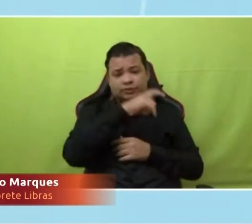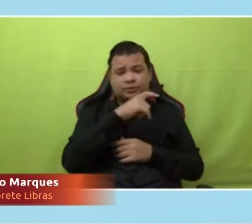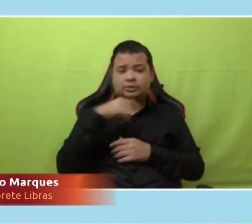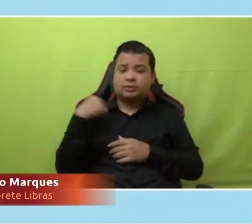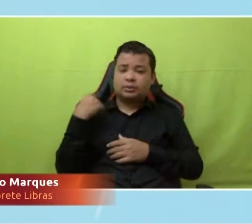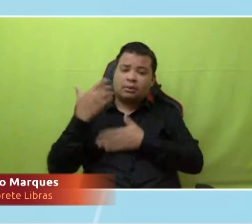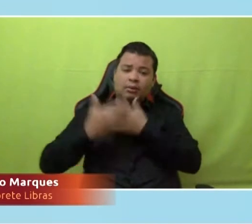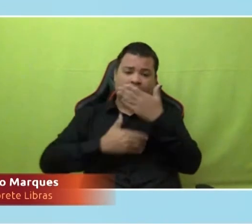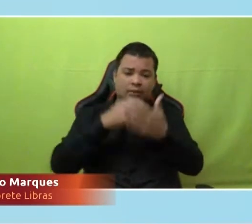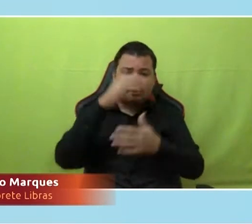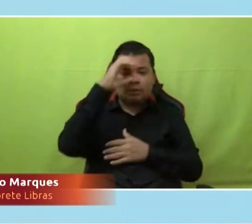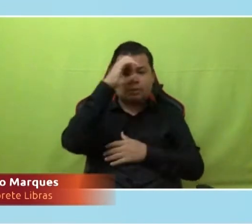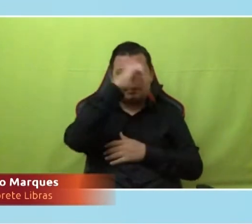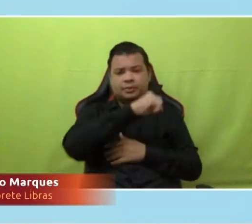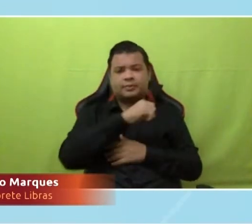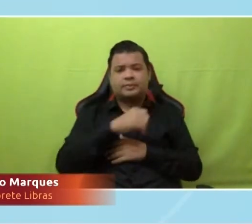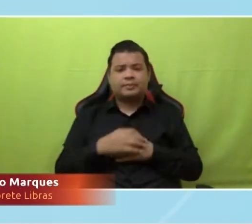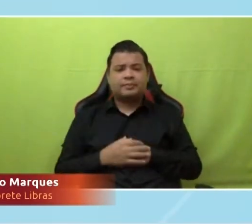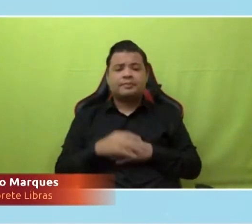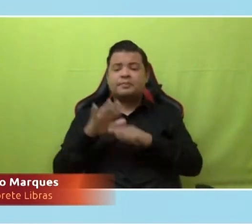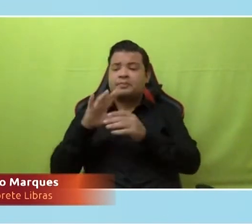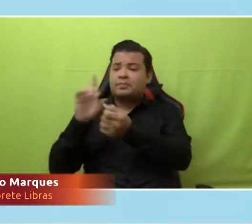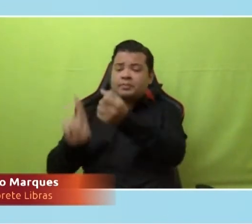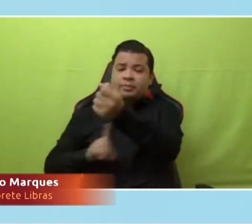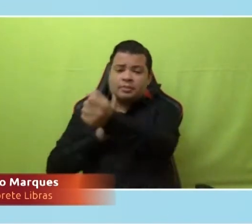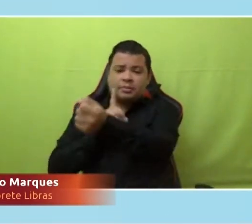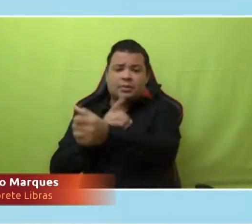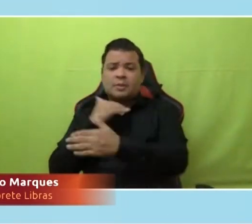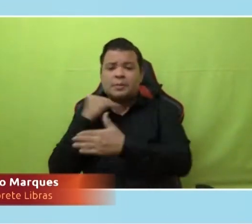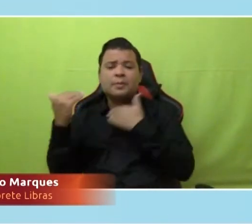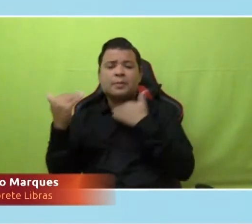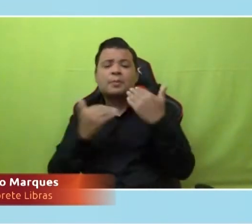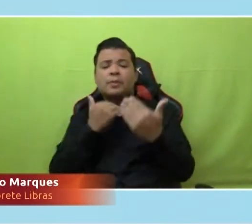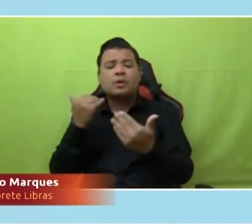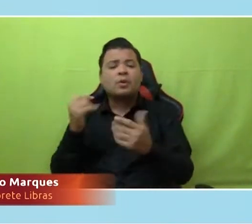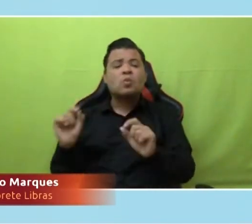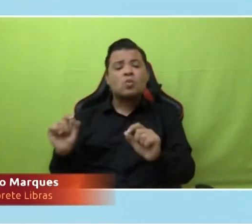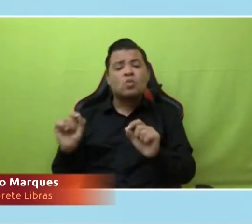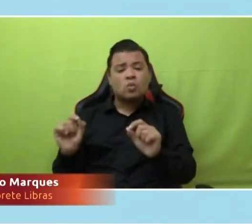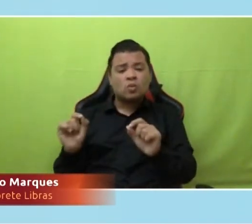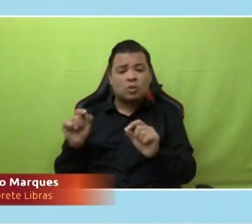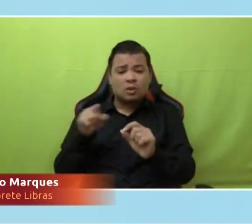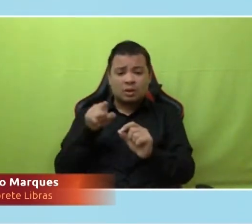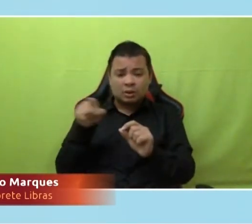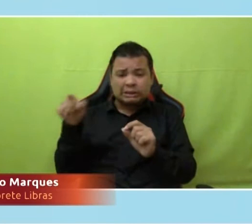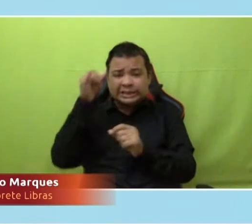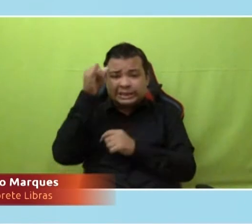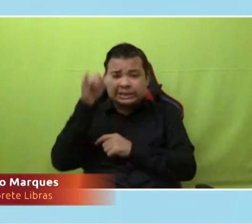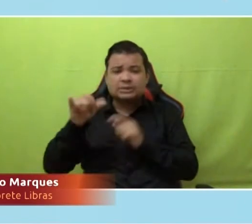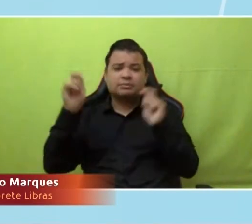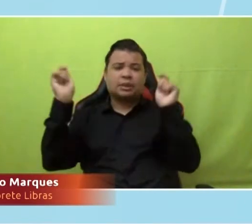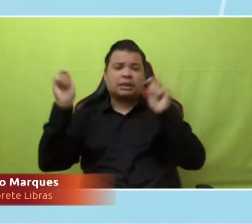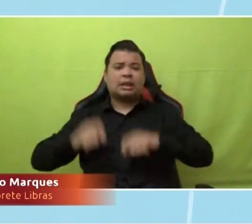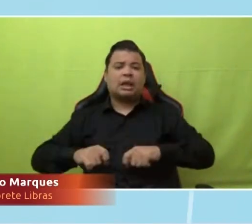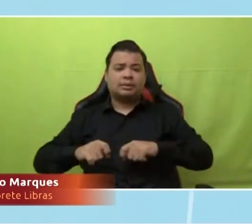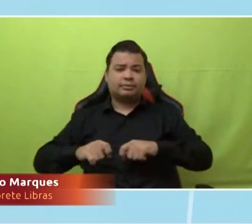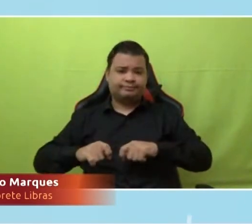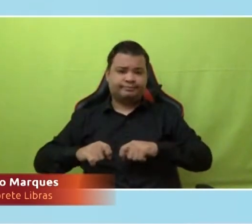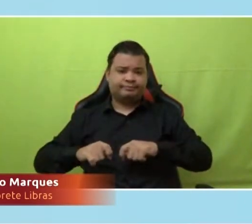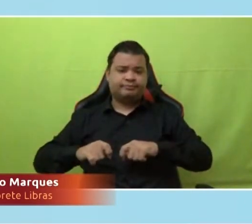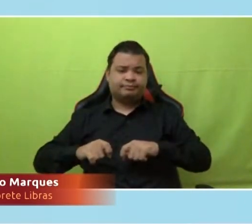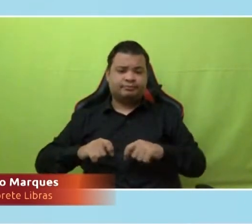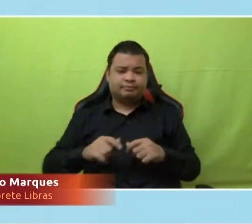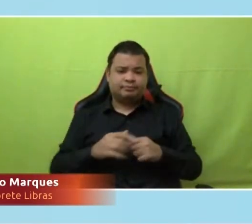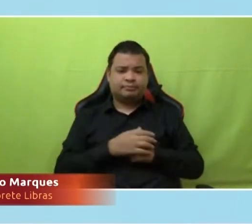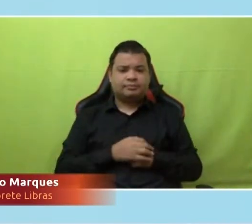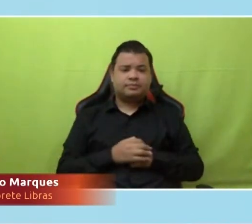Mas quando a gente fala de óbitos por dengue, a gente precisa lembrar que a maioria desses óbitos por dengue são evitáveis. A gente